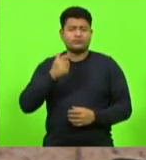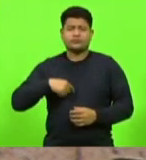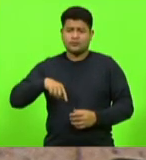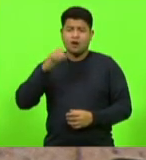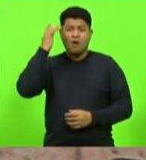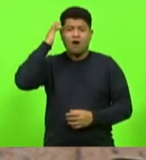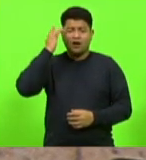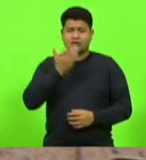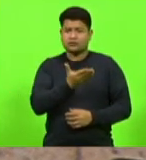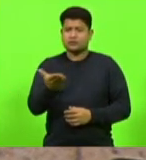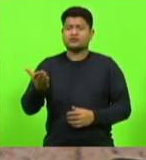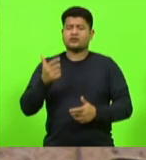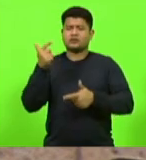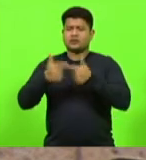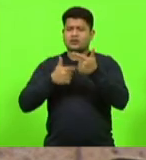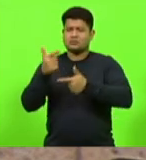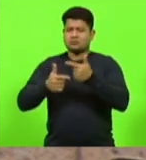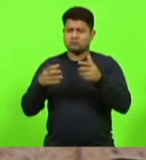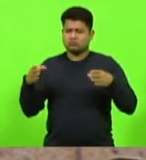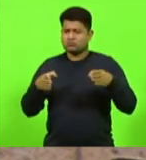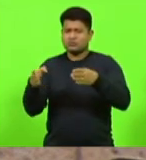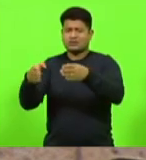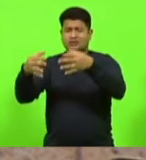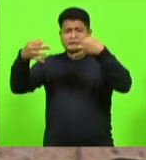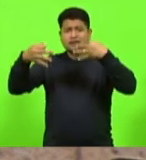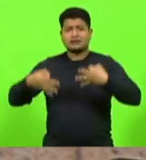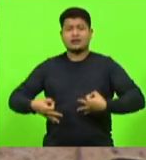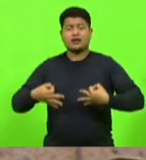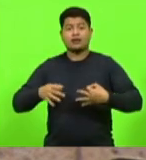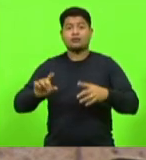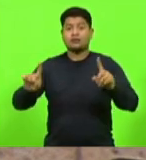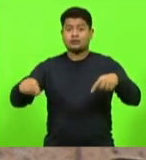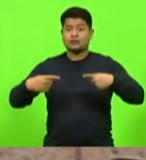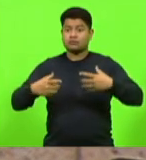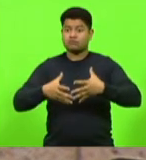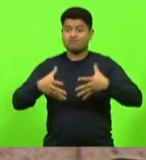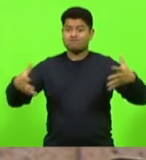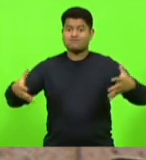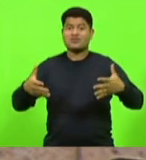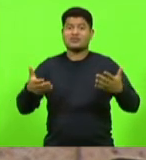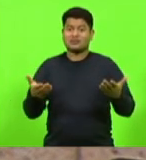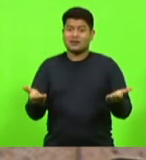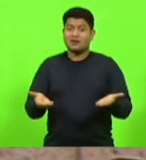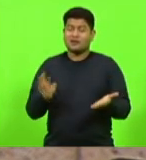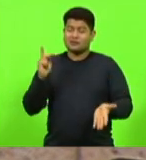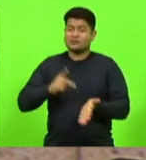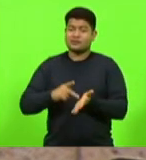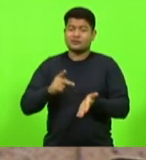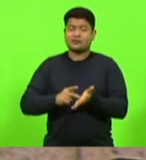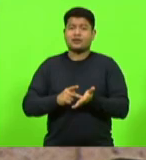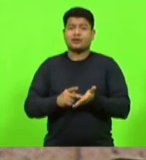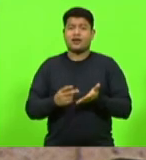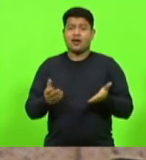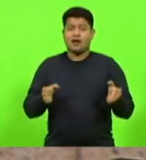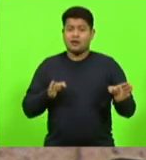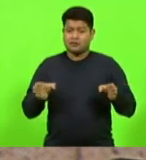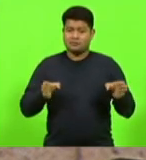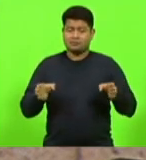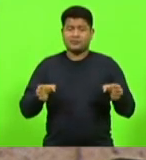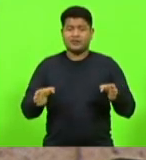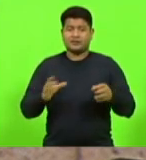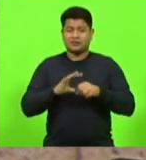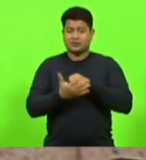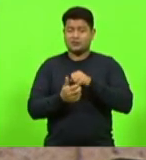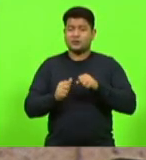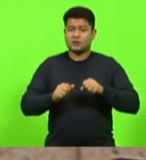certo. Vocês vão ter um grande desafio, realmente, quando isso tudo... Não quando passar, porque vai demorar um pouco ainda para passar,